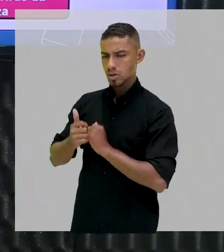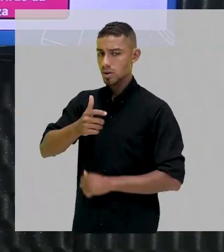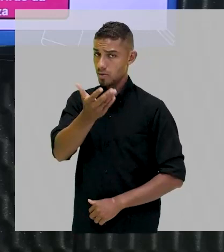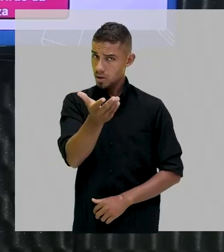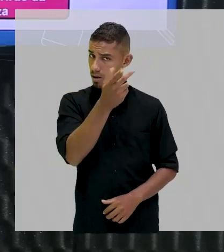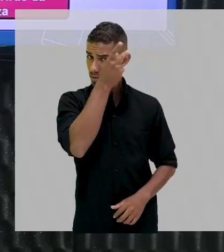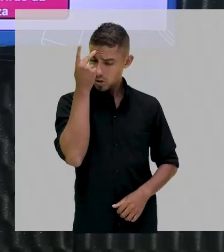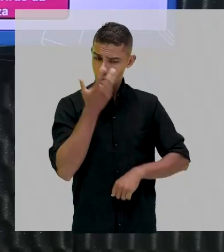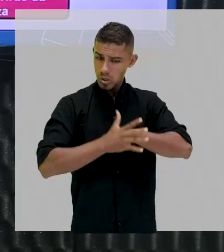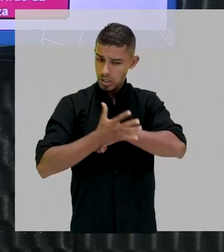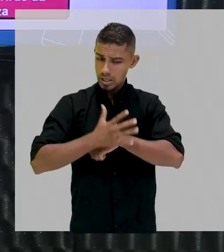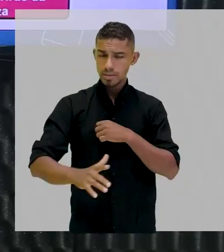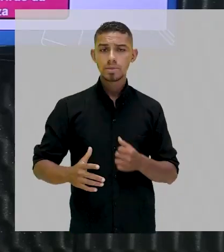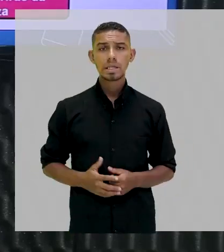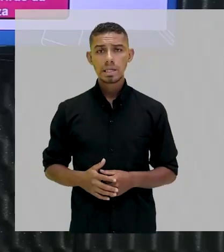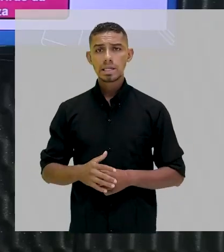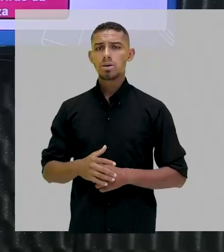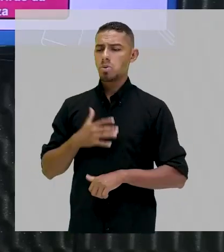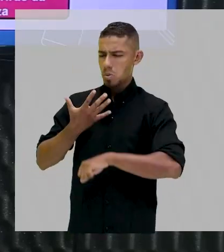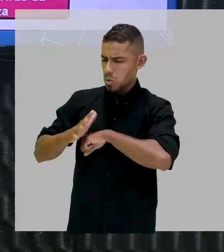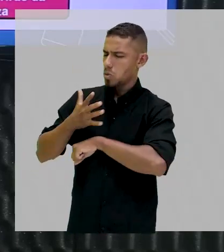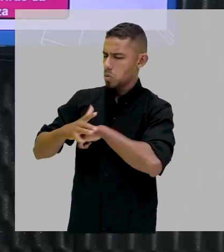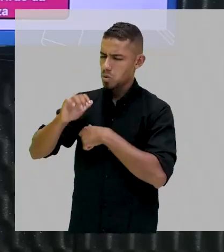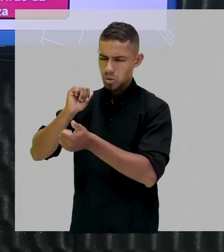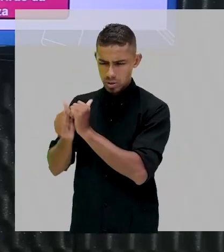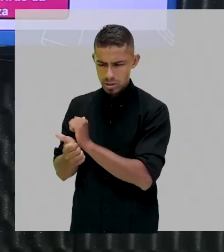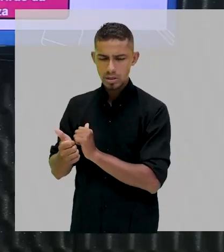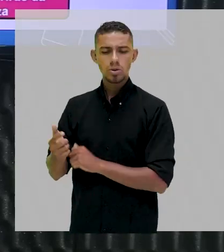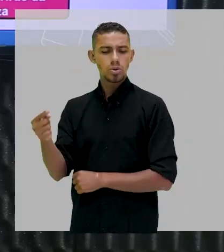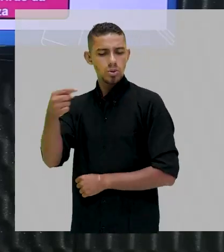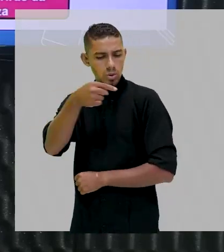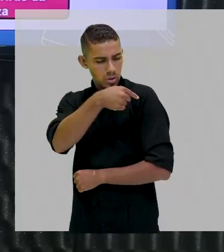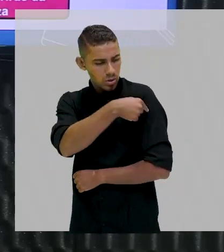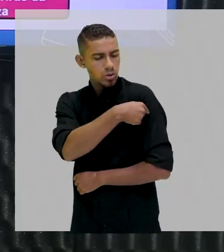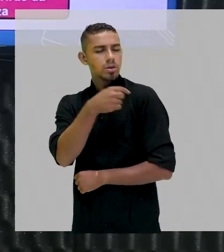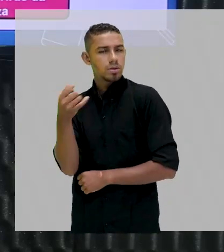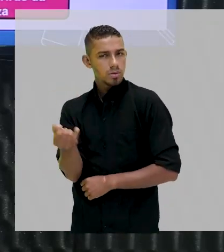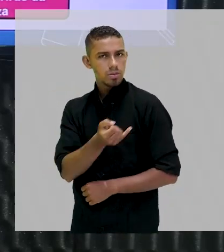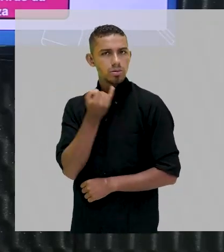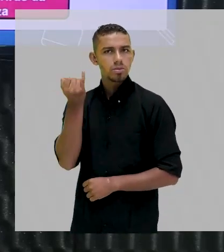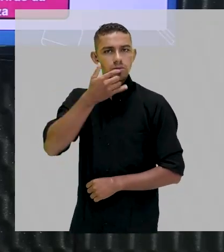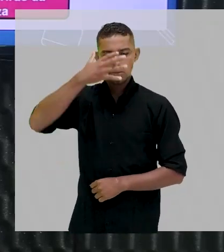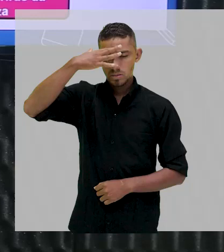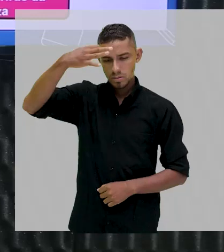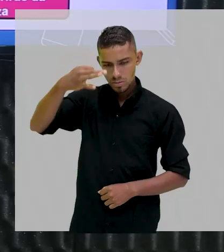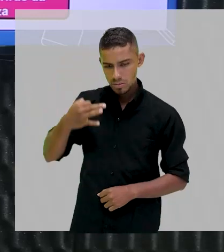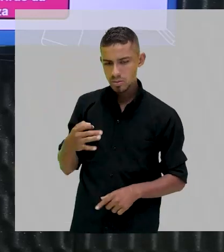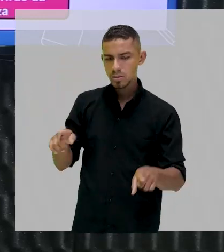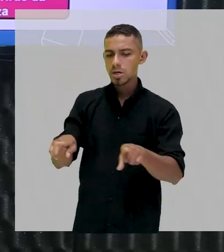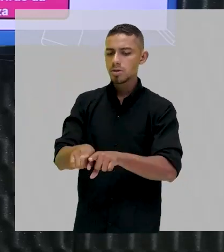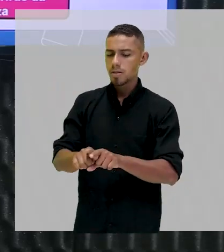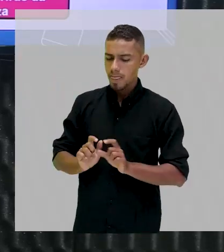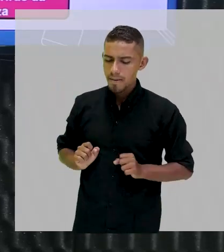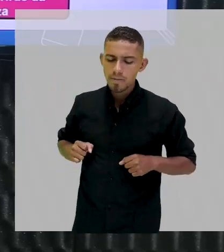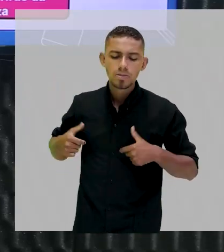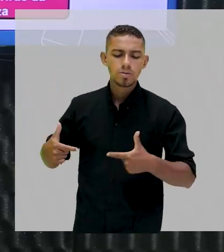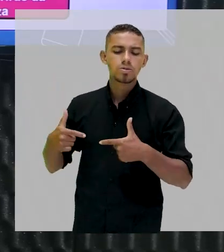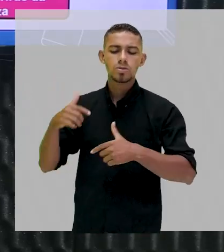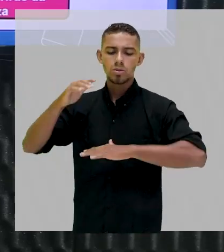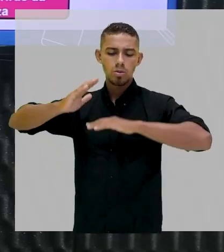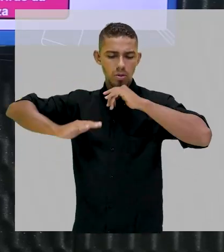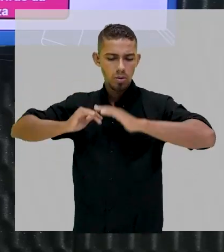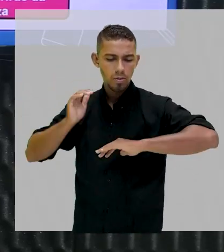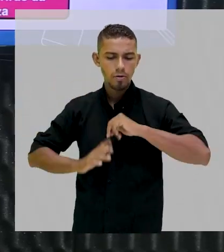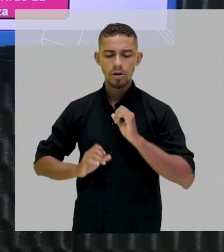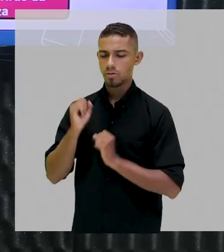ativo. Mesmo que você seja isso, e execute isso de forma consciente, de forma bem trabalhada por um profissional